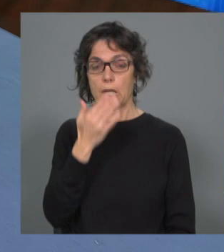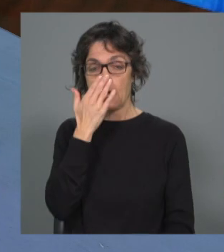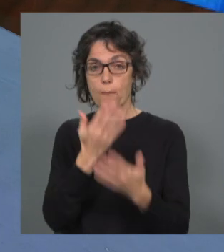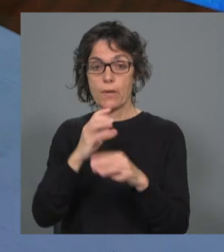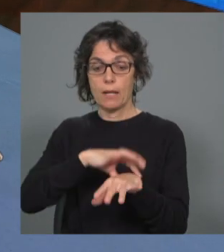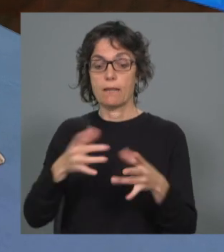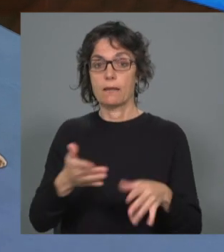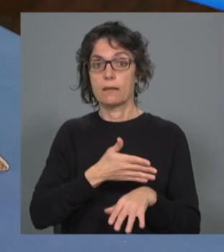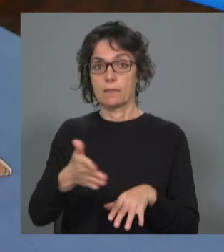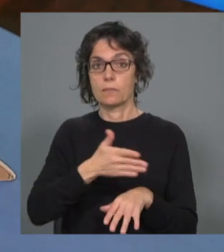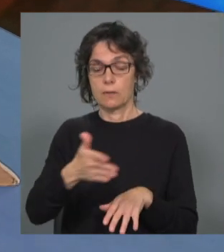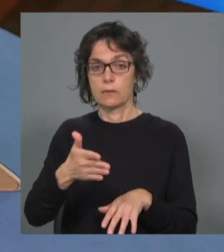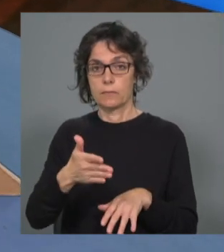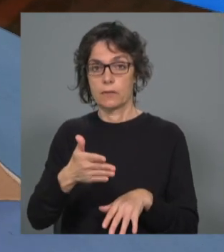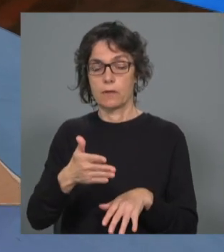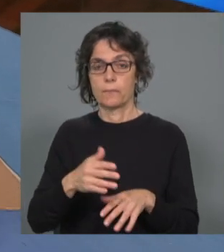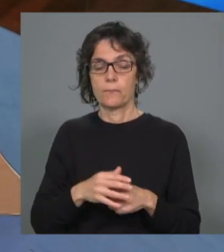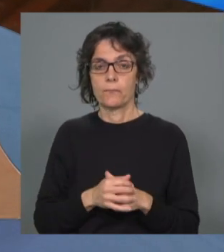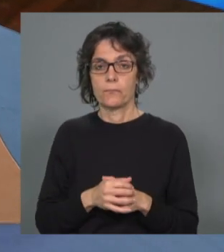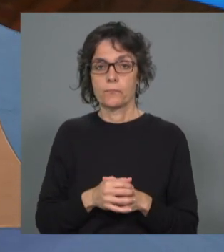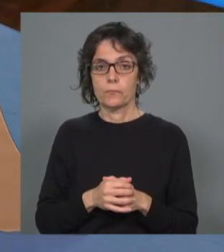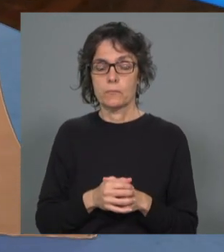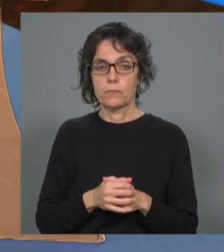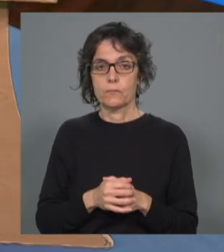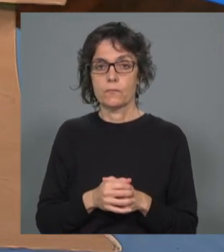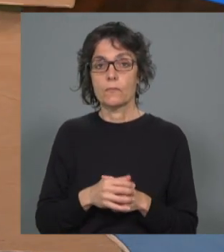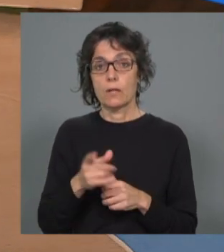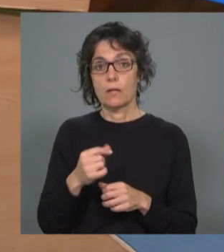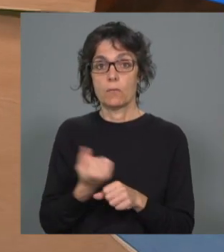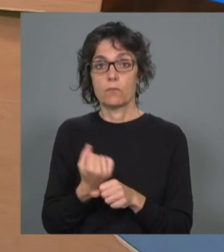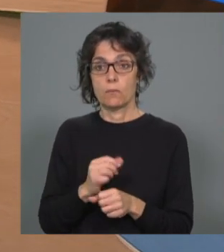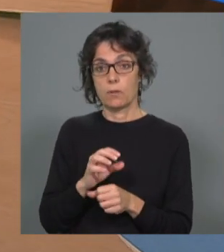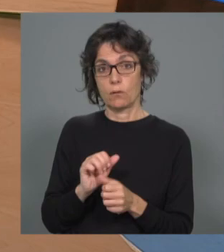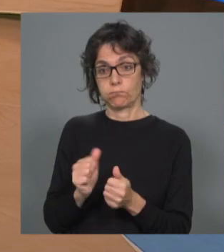vivemos alterou também bastante a forma do trabalho.